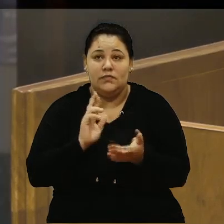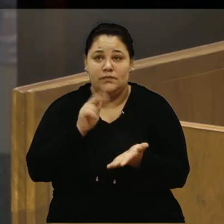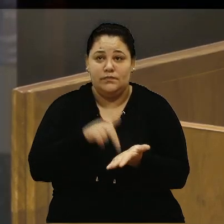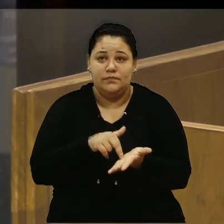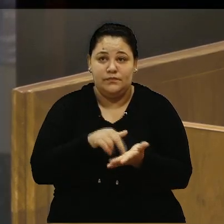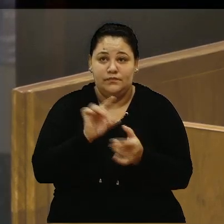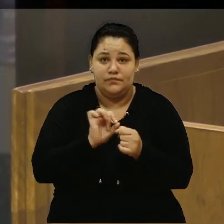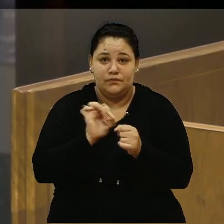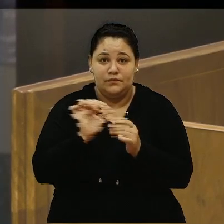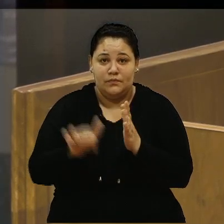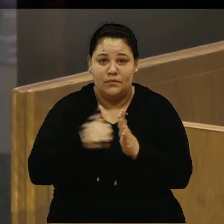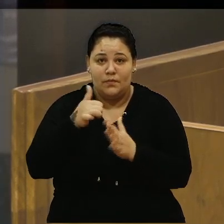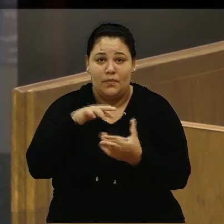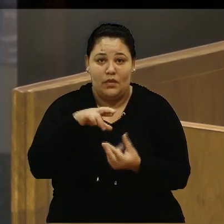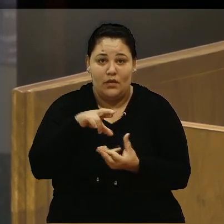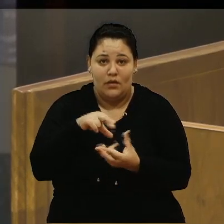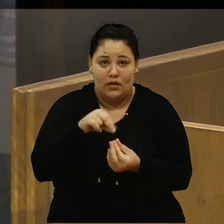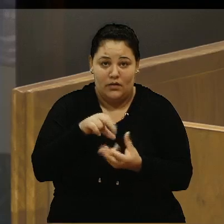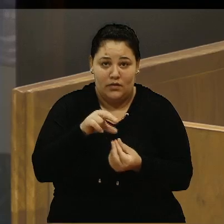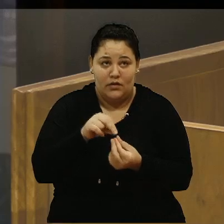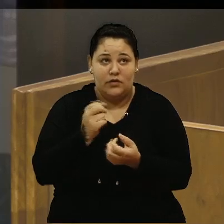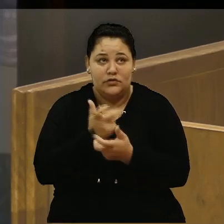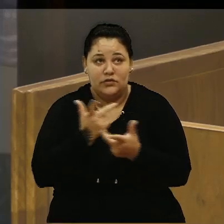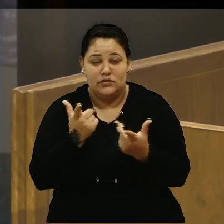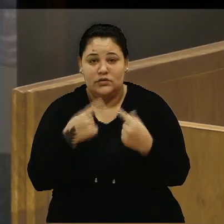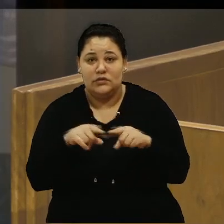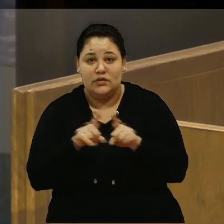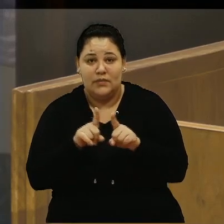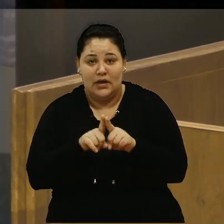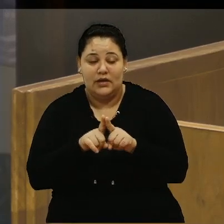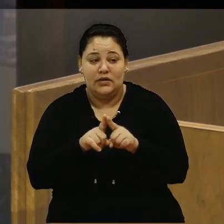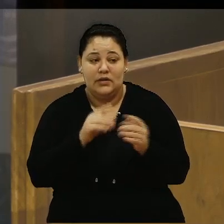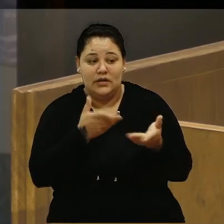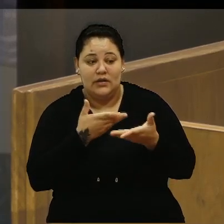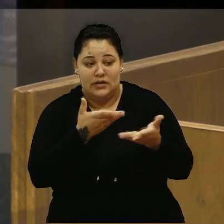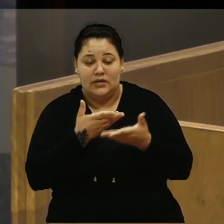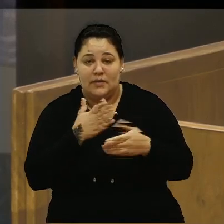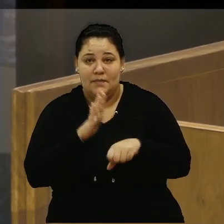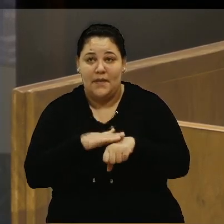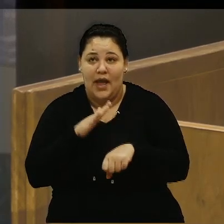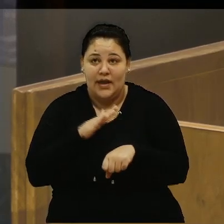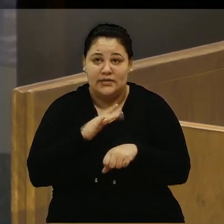uma melhor reciclagem dos nossos resíduos, que traga mais